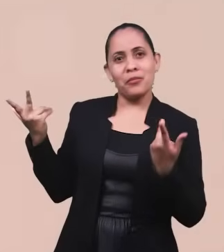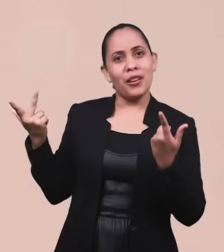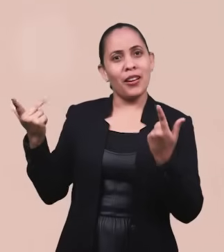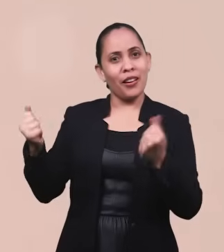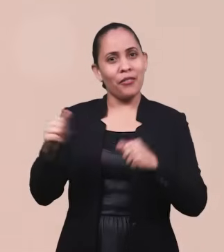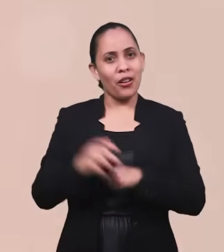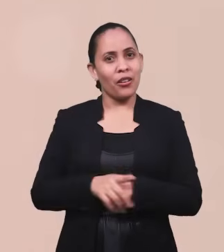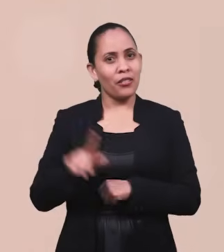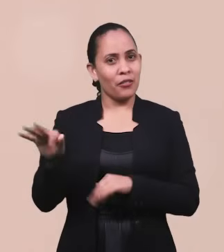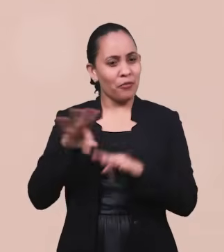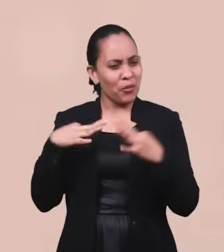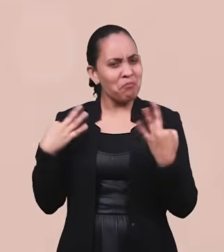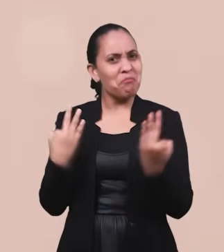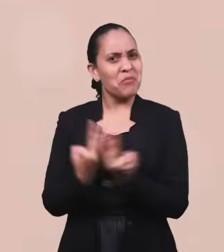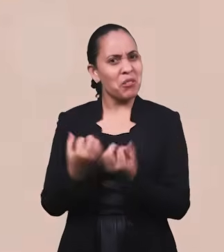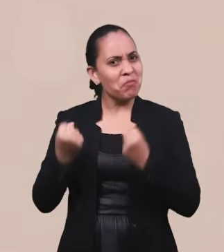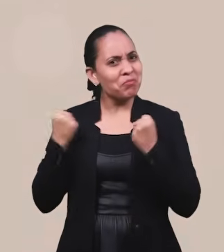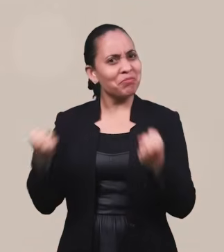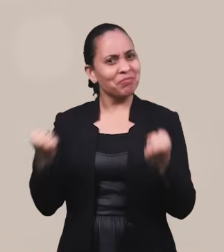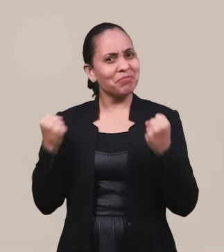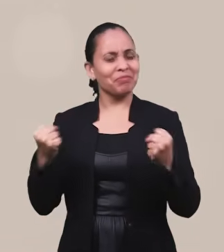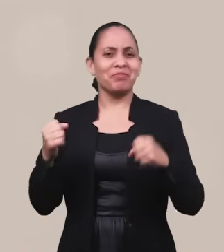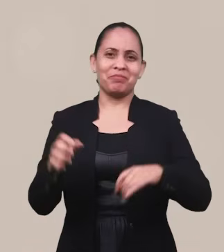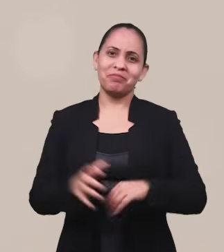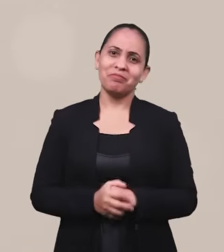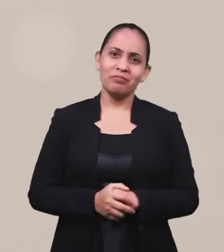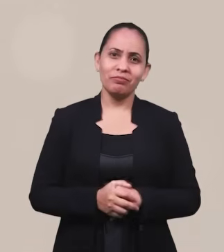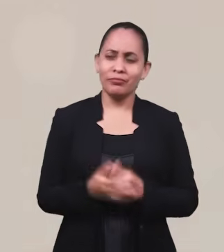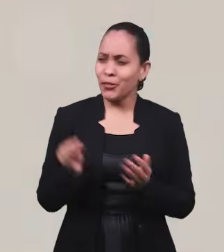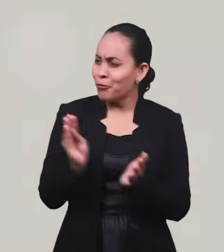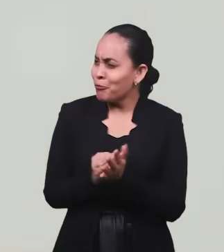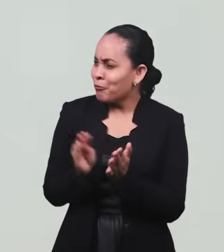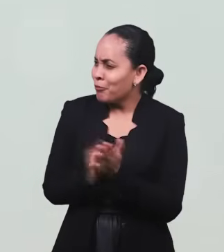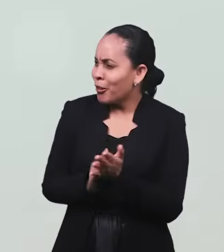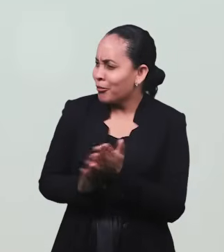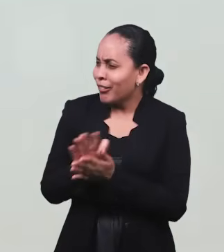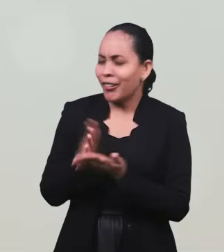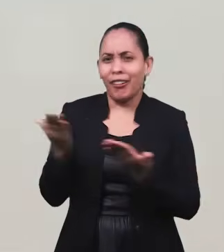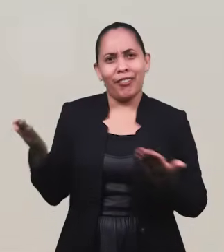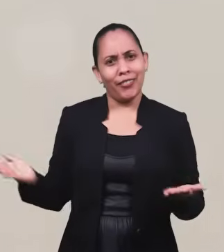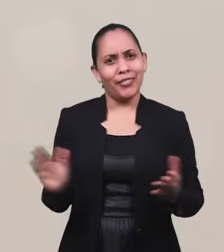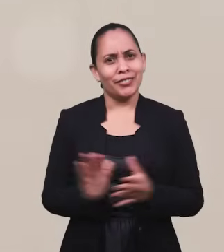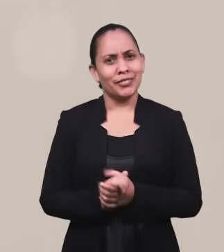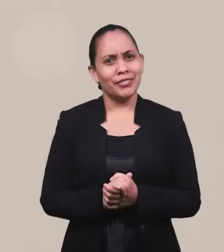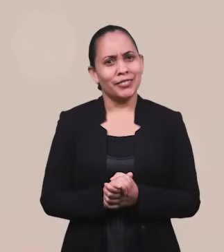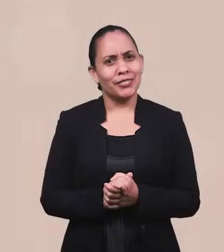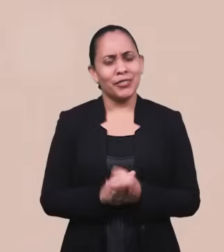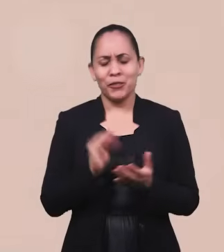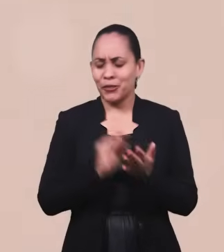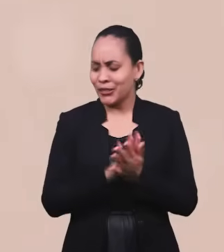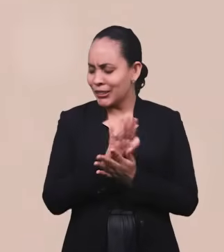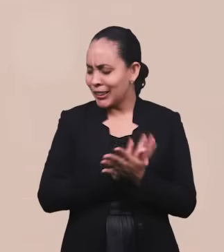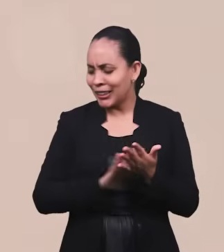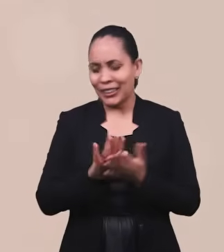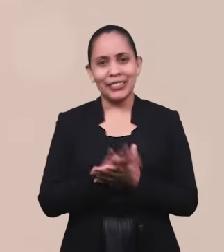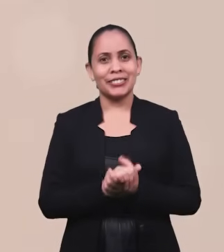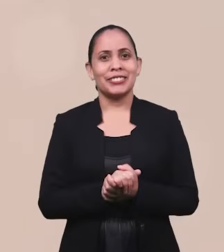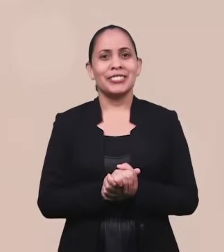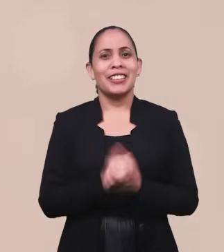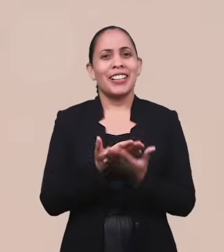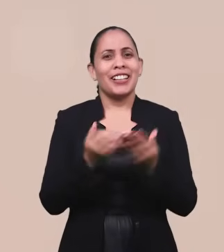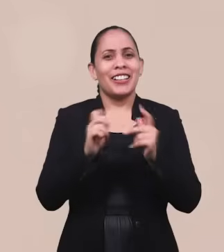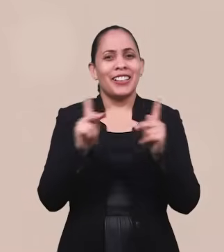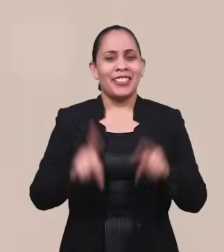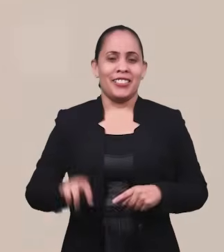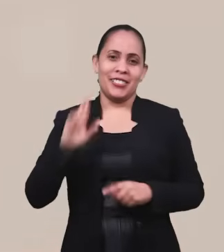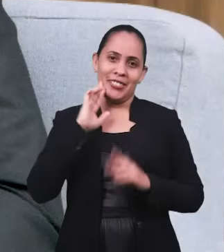Olha o lar dela hoje como está. Uma benção, meu lar. Não falta nada, Meu lar não falta nada. A